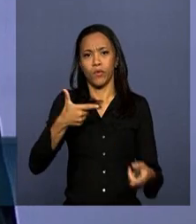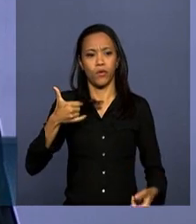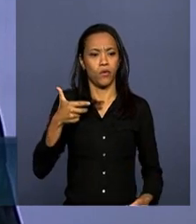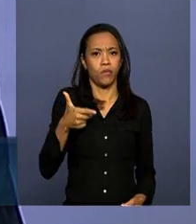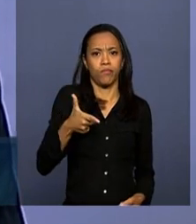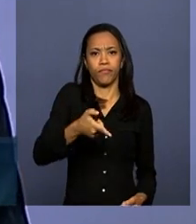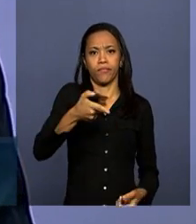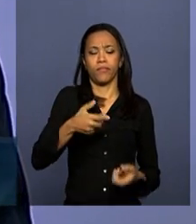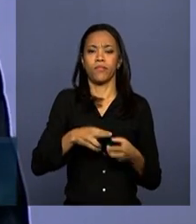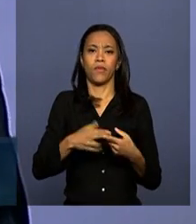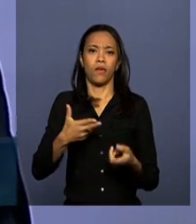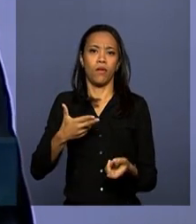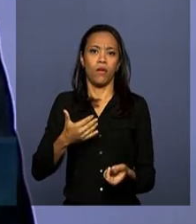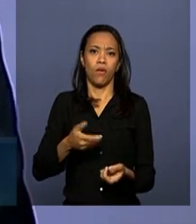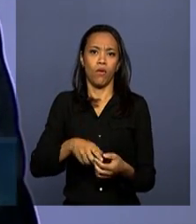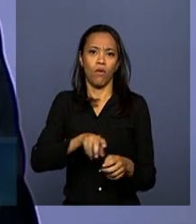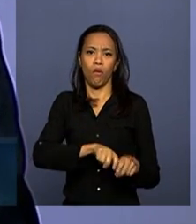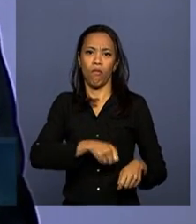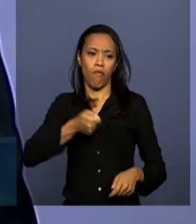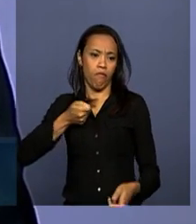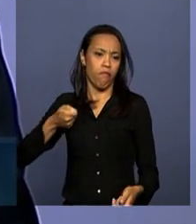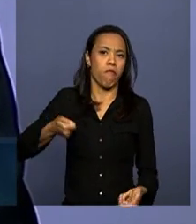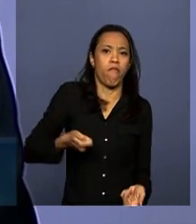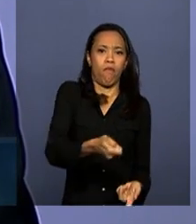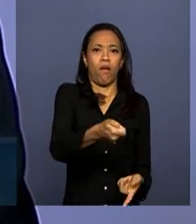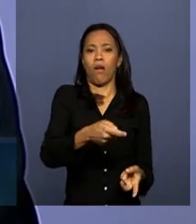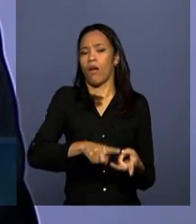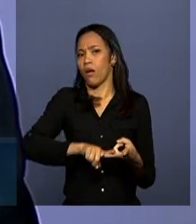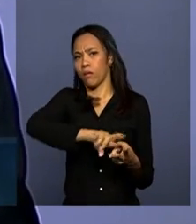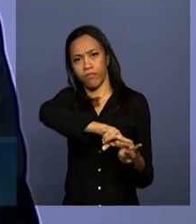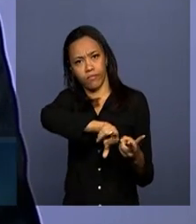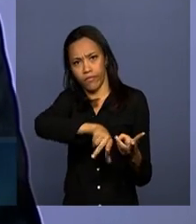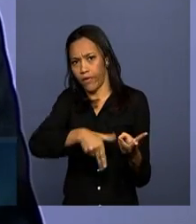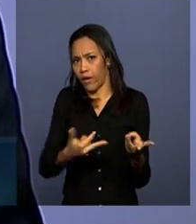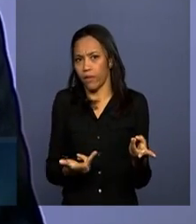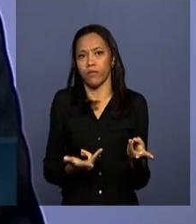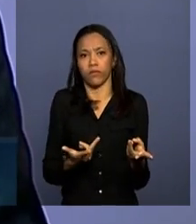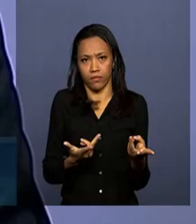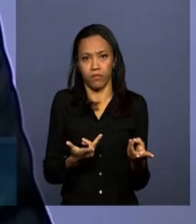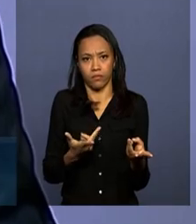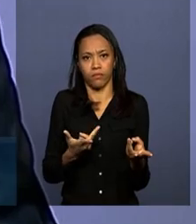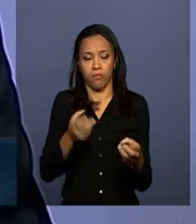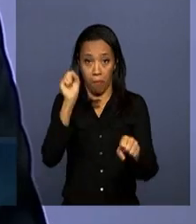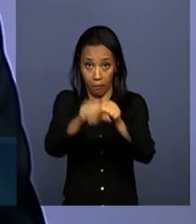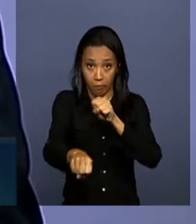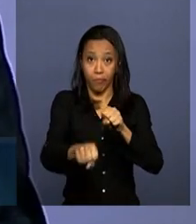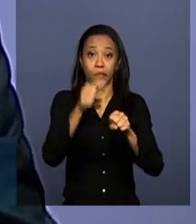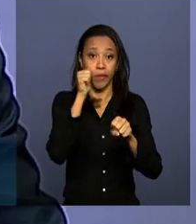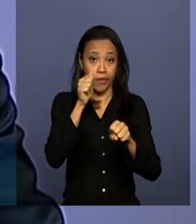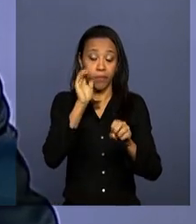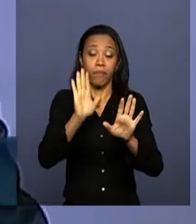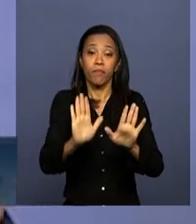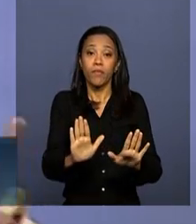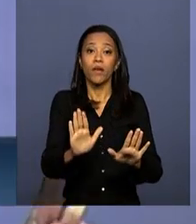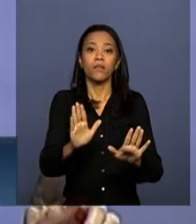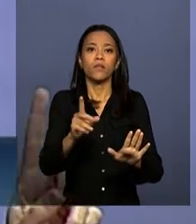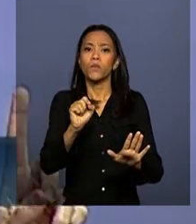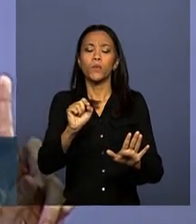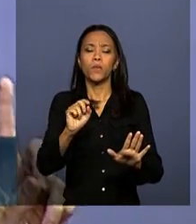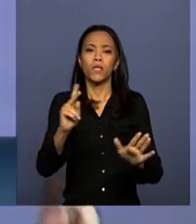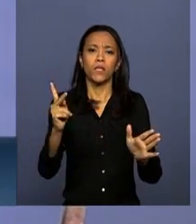faca, outras agressões confirmadas pelo nosso sistema de informação. Né? Mas o número de casos de